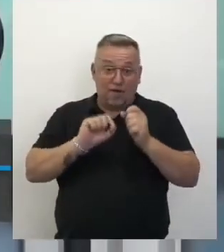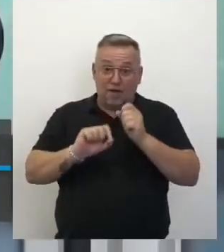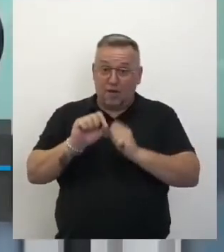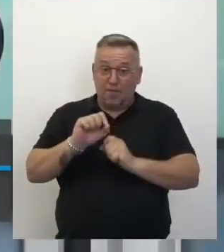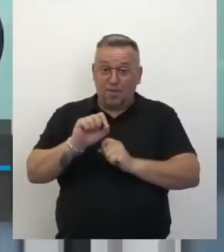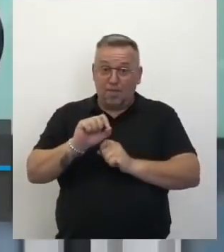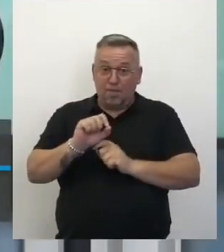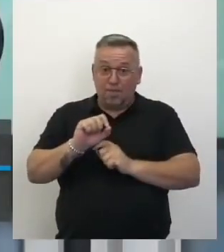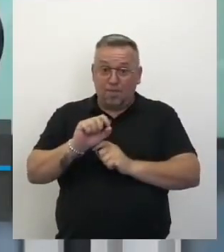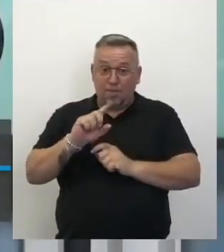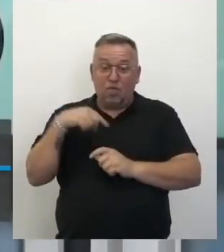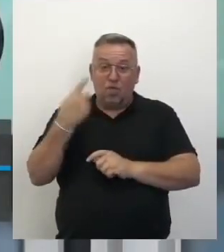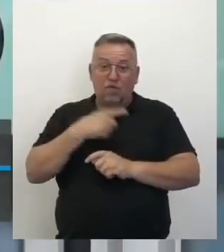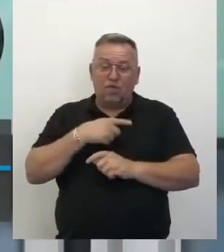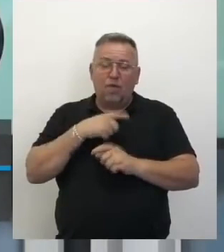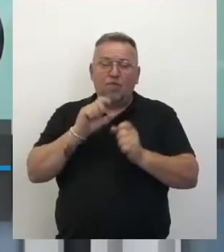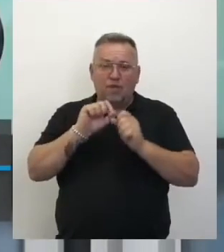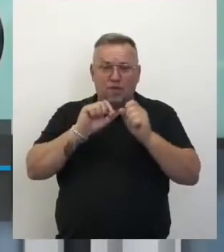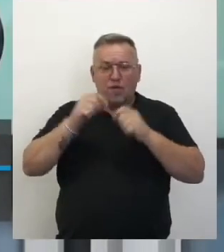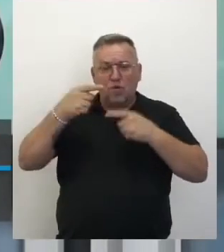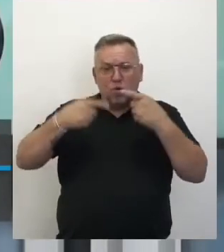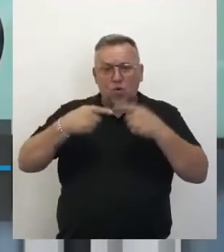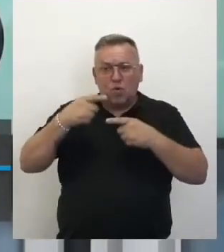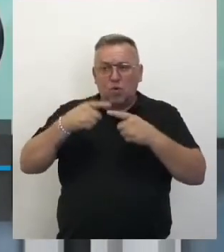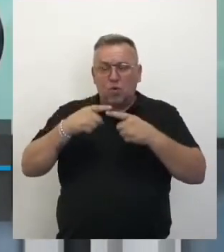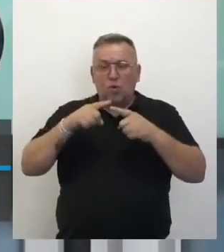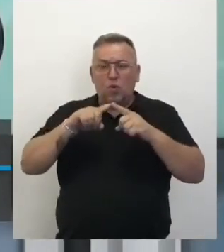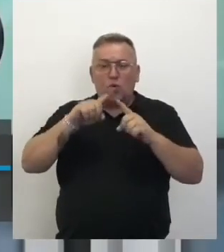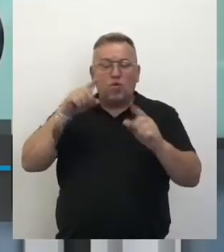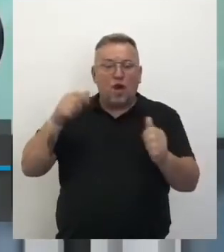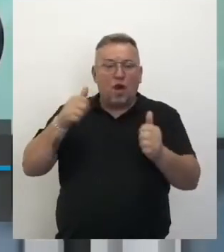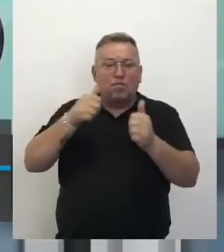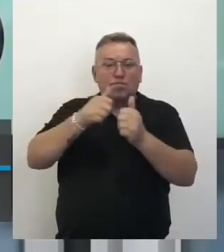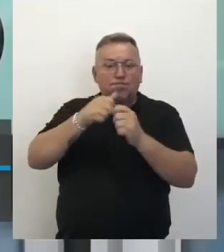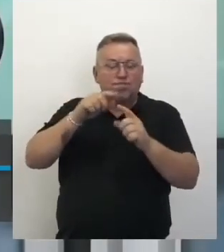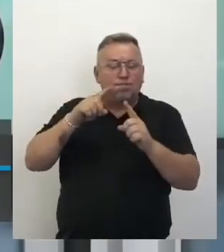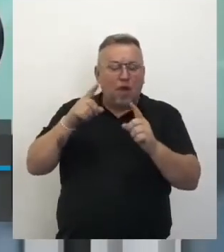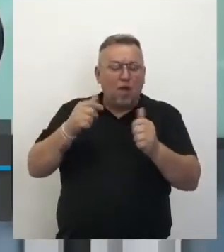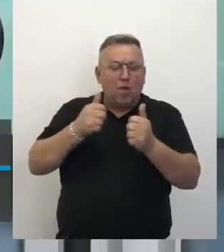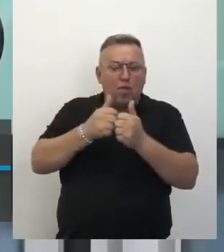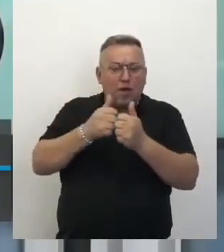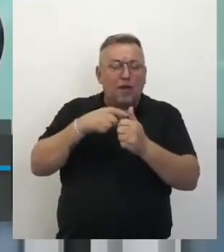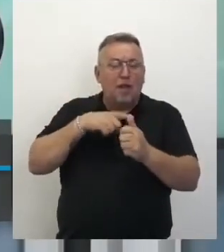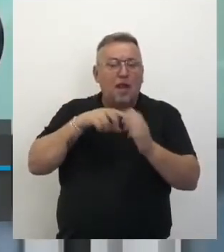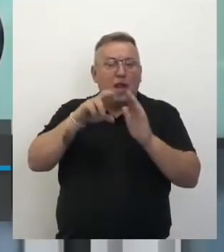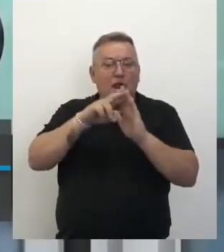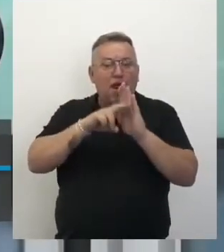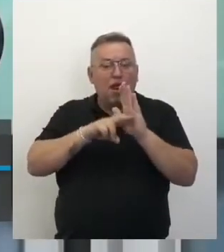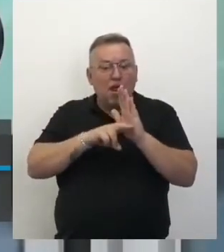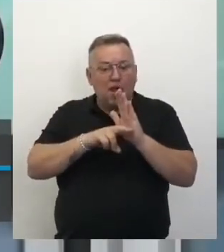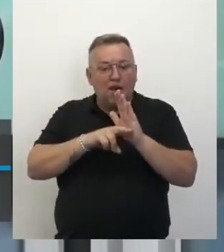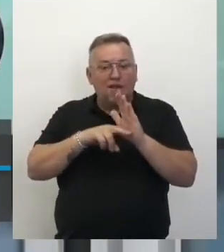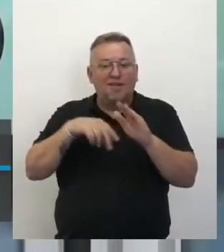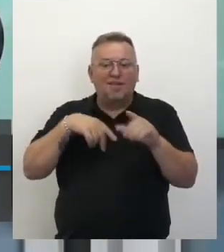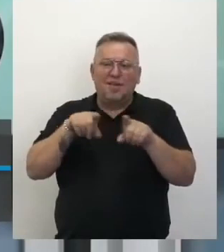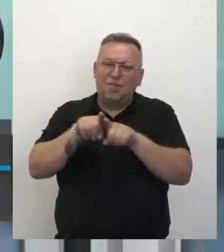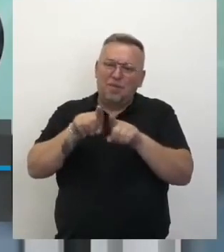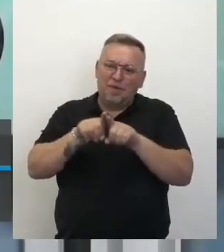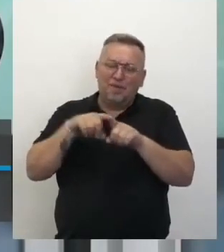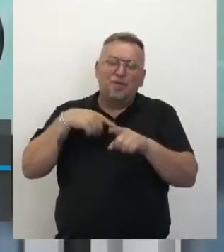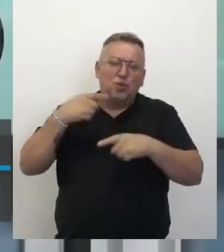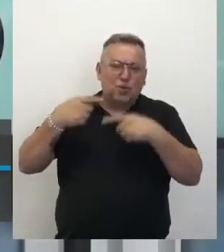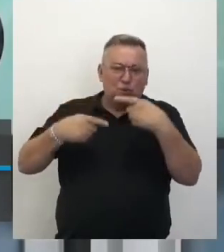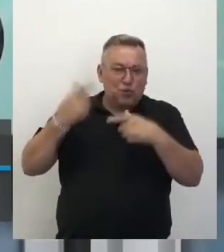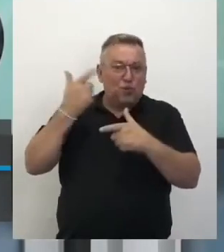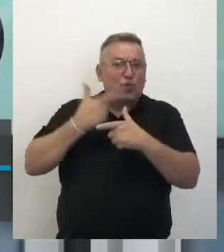não vamos entrar na discussão de arredondamento aí, que existem algumas regrinhas, né, que existem, inclusive